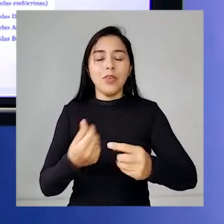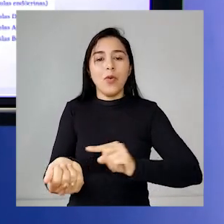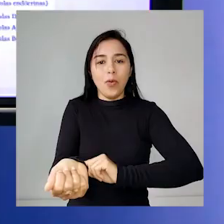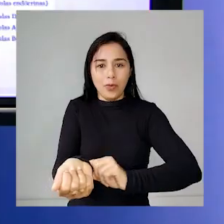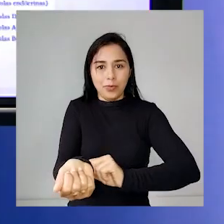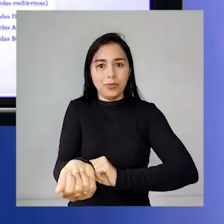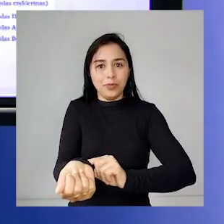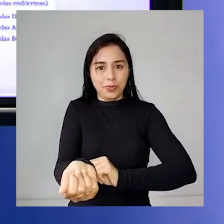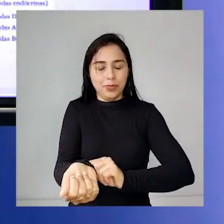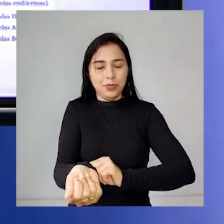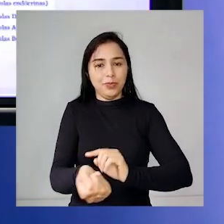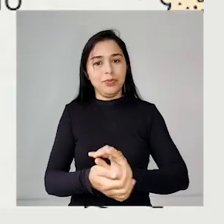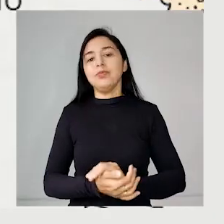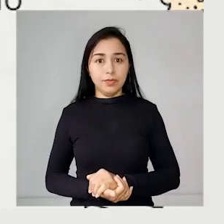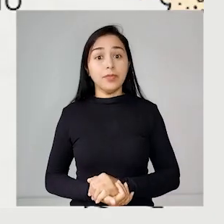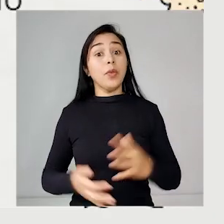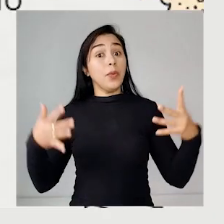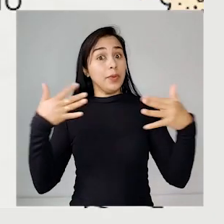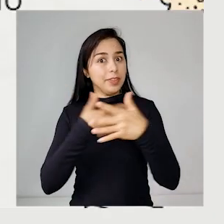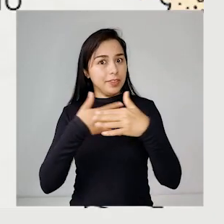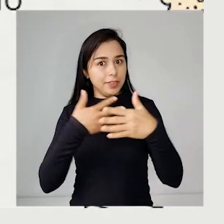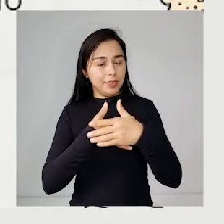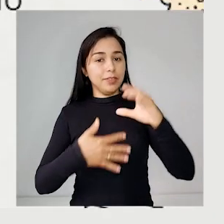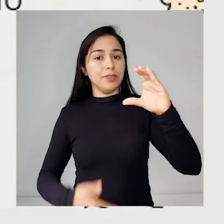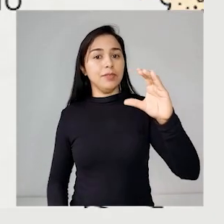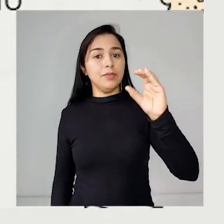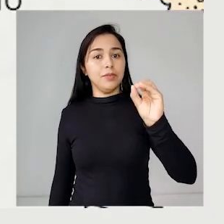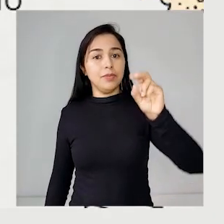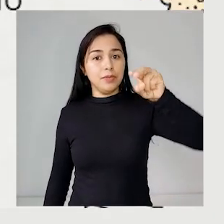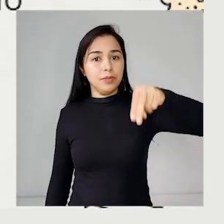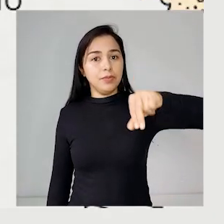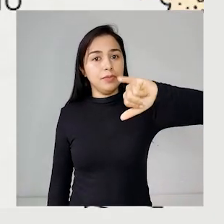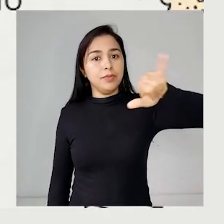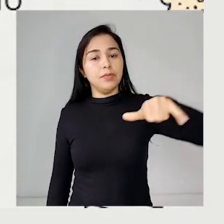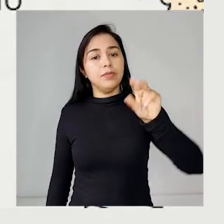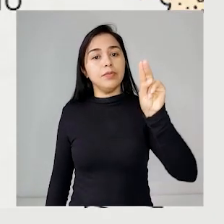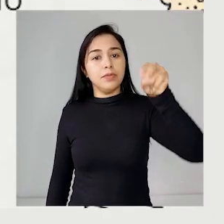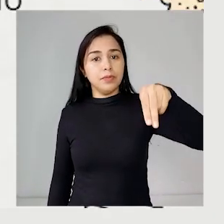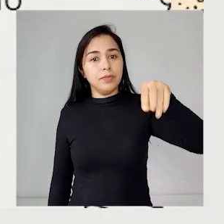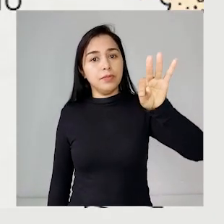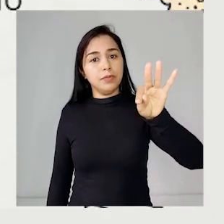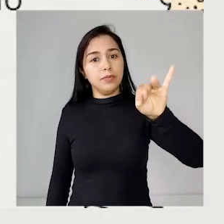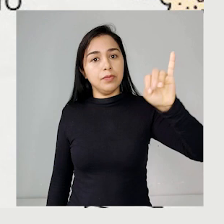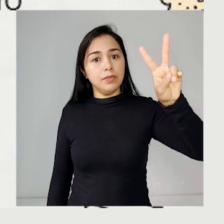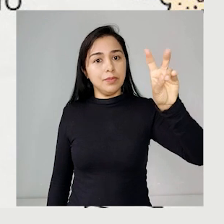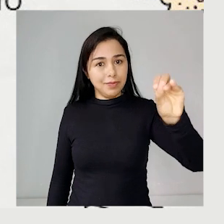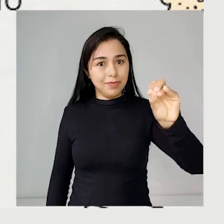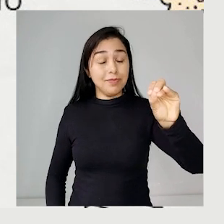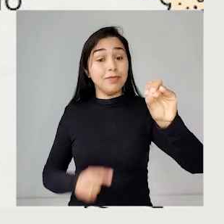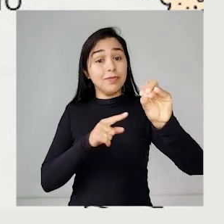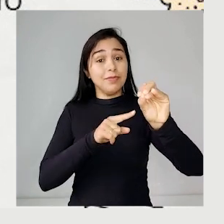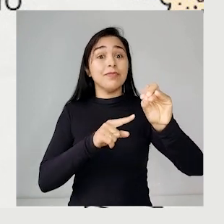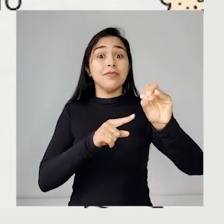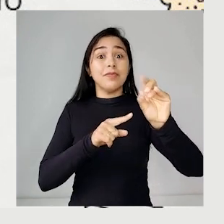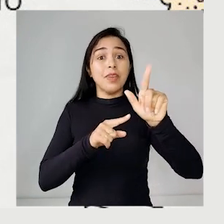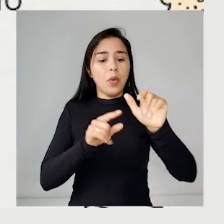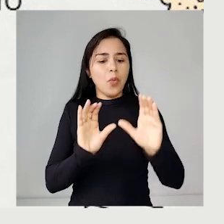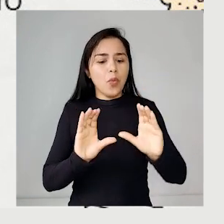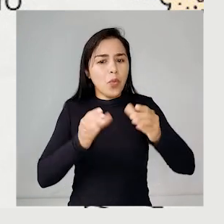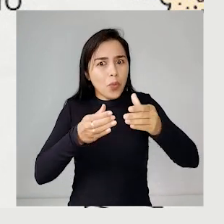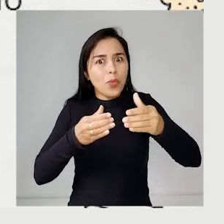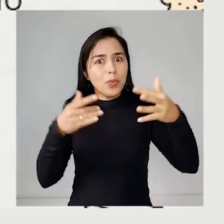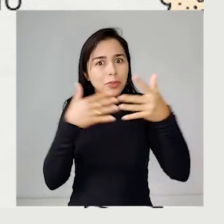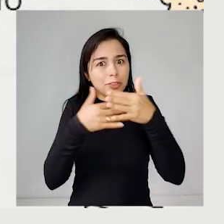de glândula mista. Tecido conjuntivo. Esse tecido é o que tem mais subdivisões. Ele